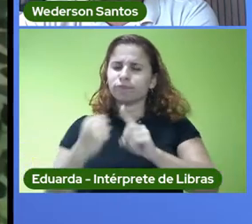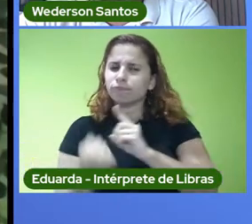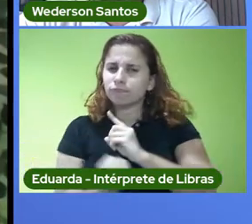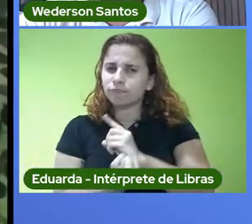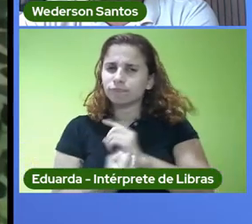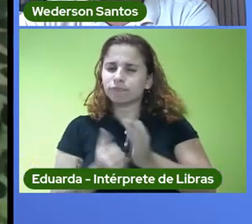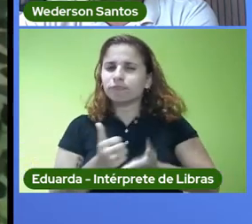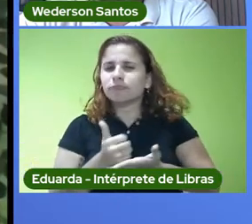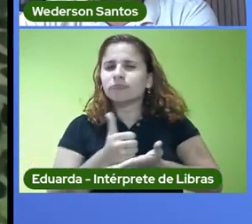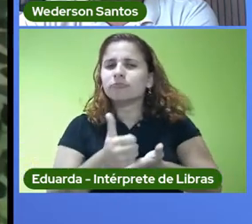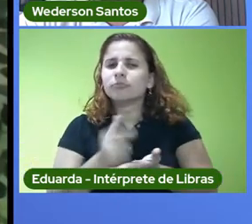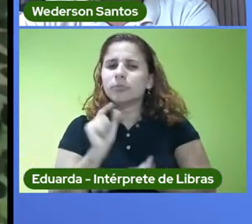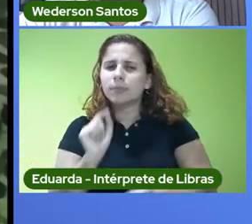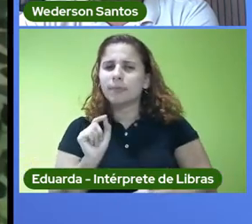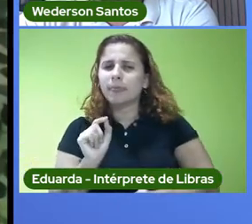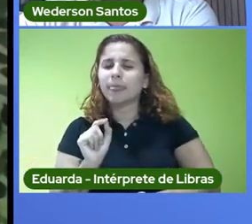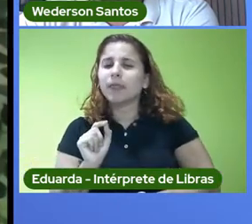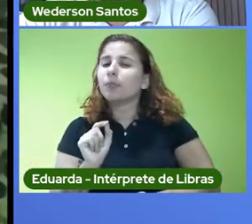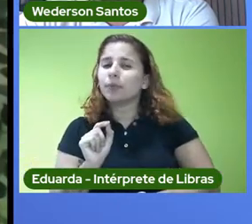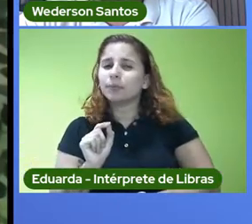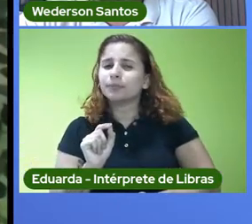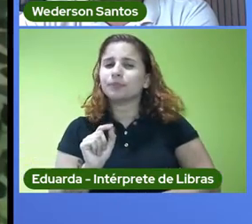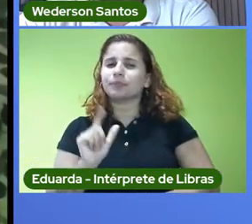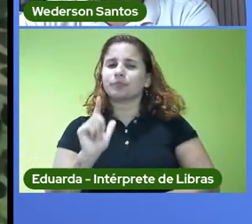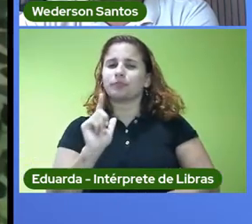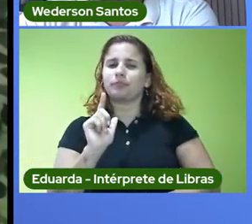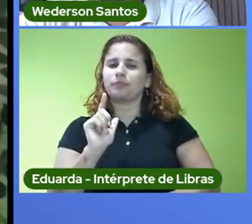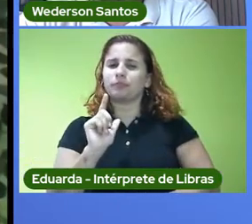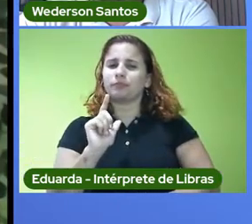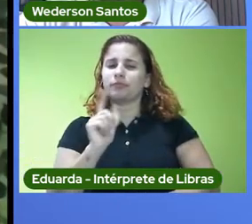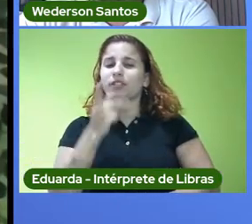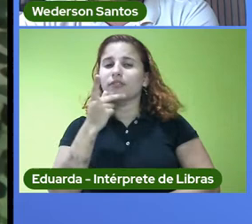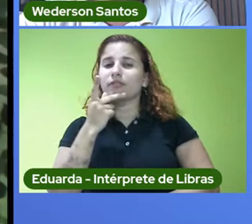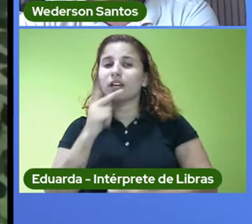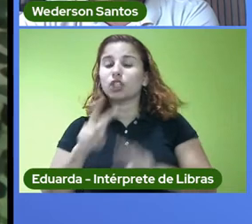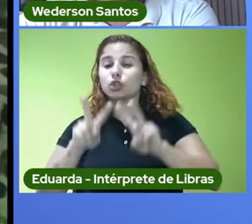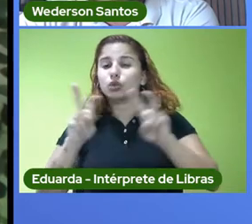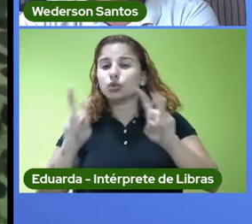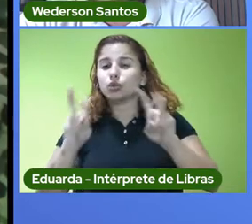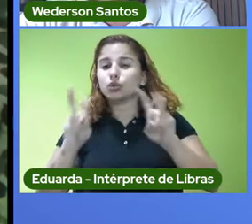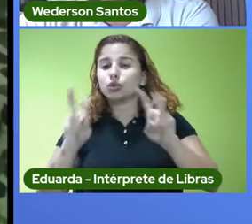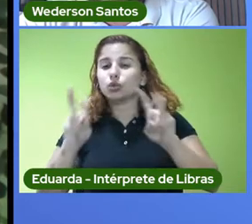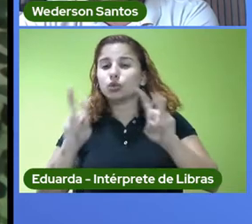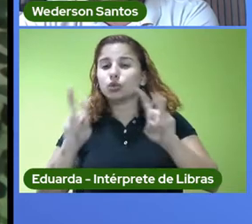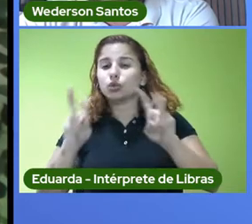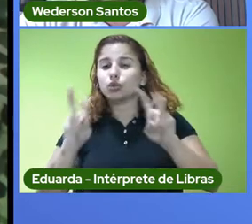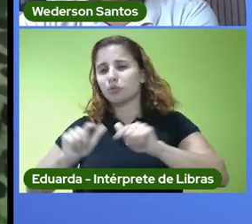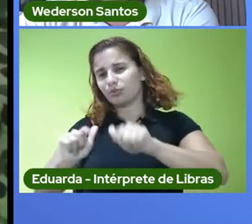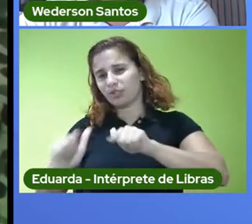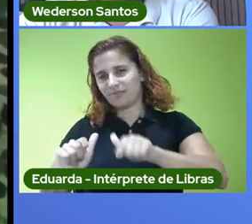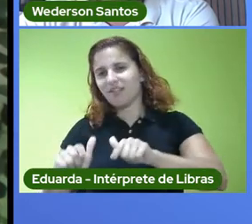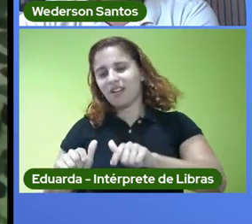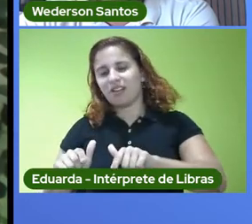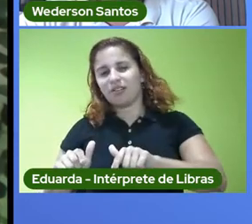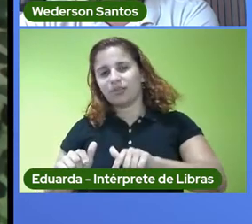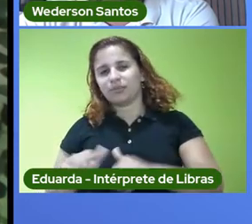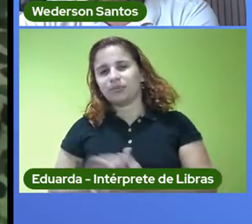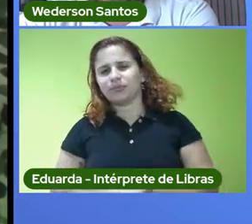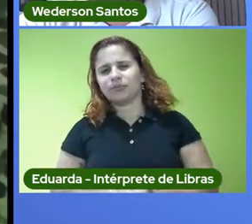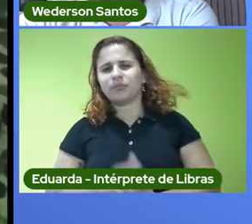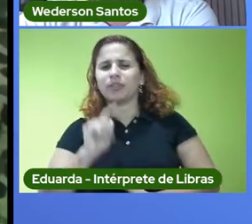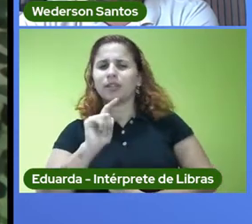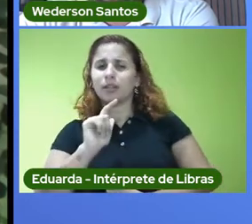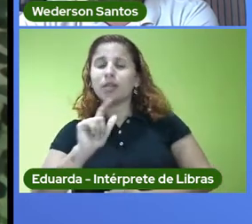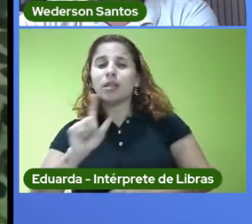social, no que diz respeito ao trabalho, né? Então, de algum modo, a gente também vai regular isso,